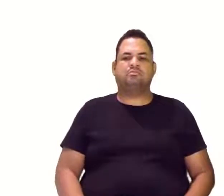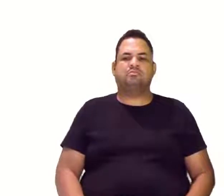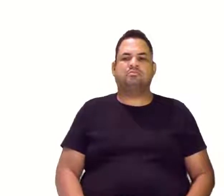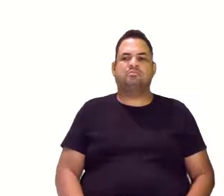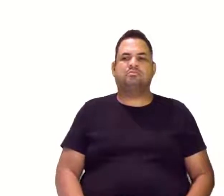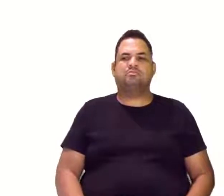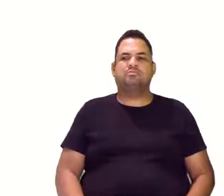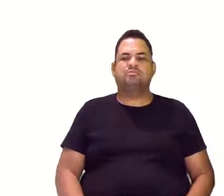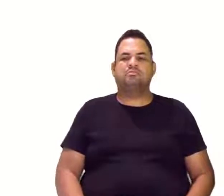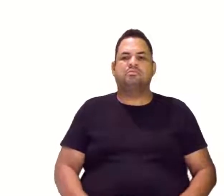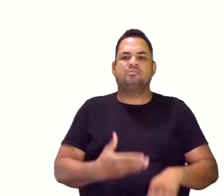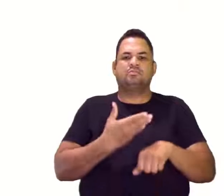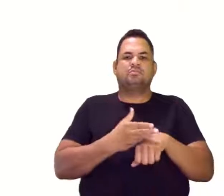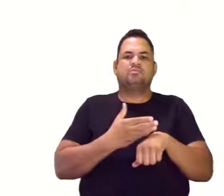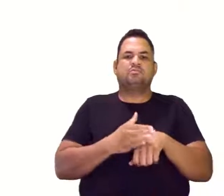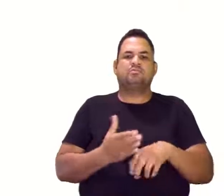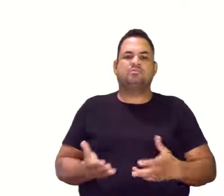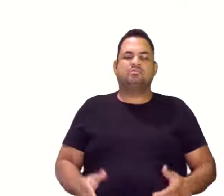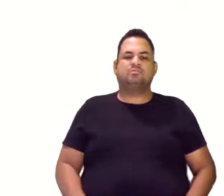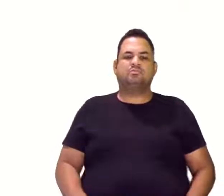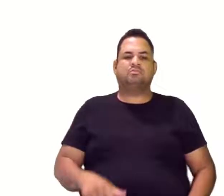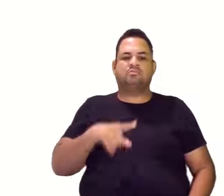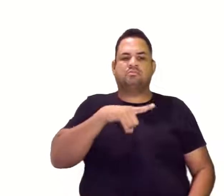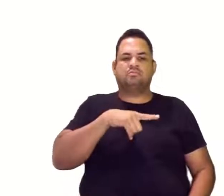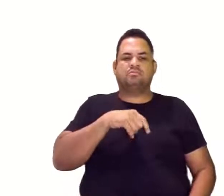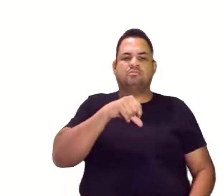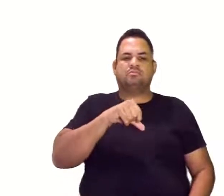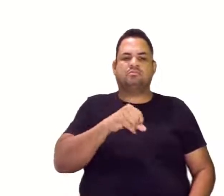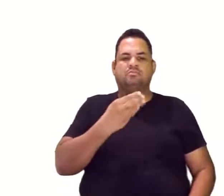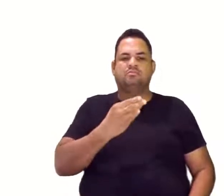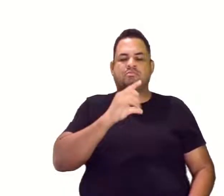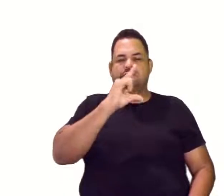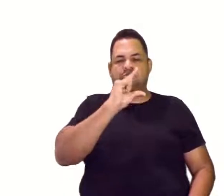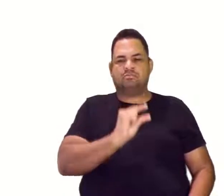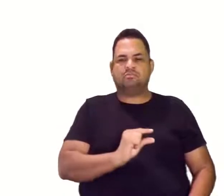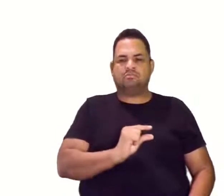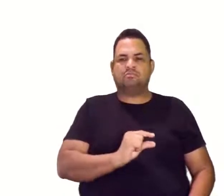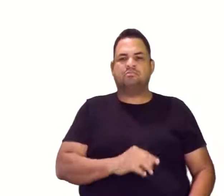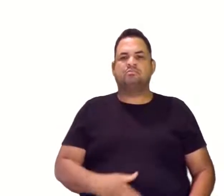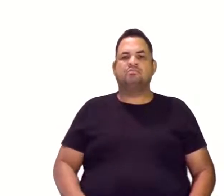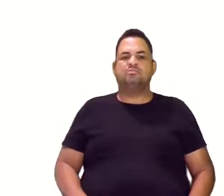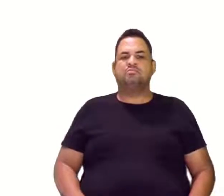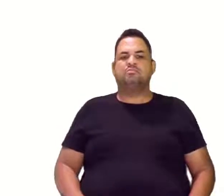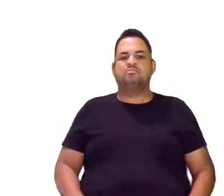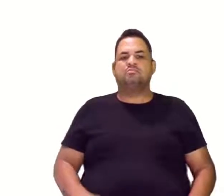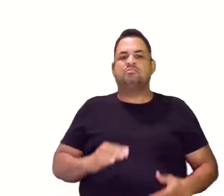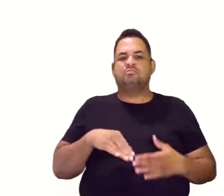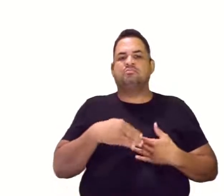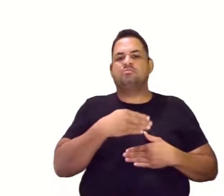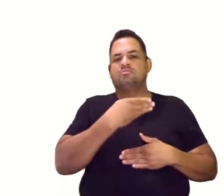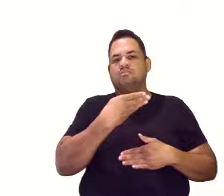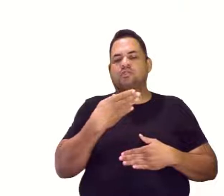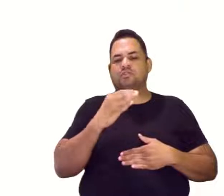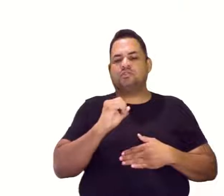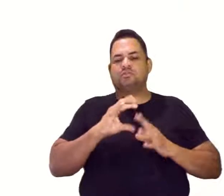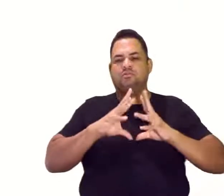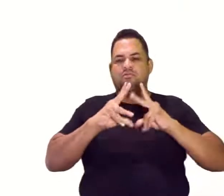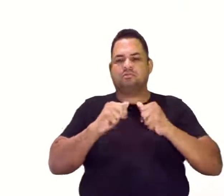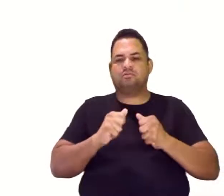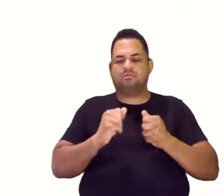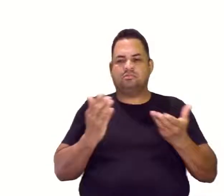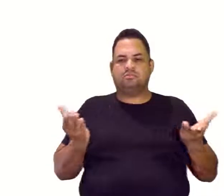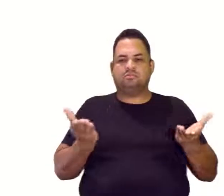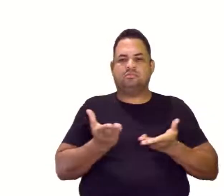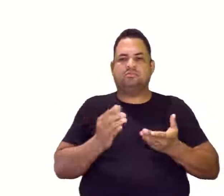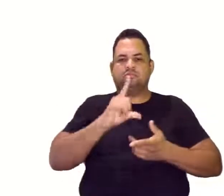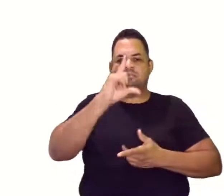Vamos fazer do jeito mais prático? Pode ser. Ó, eu tenho 94, que foi a redução dele. Uhum. Ele ganhava 400. 400 era o total. Sim.